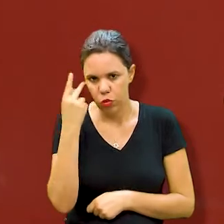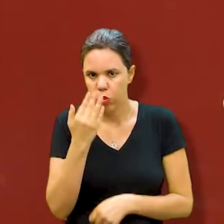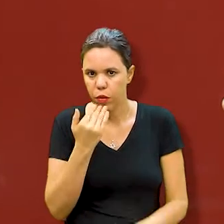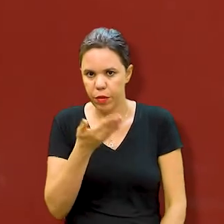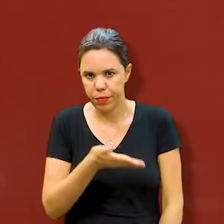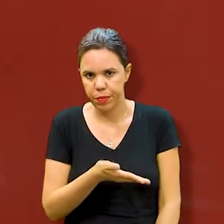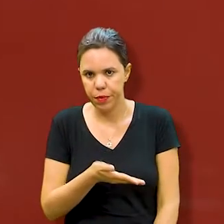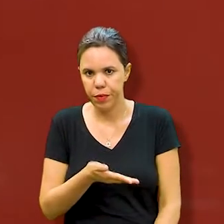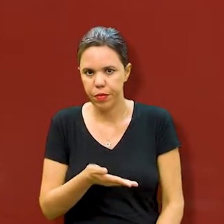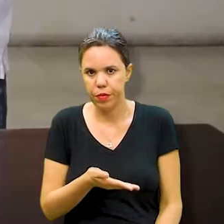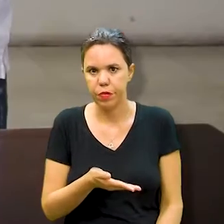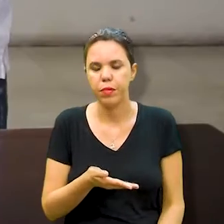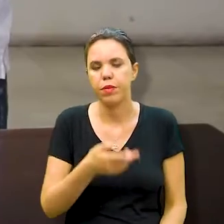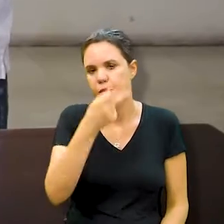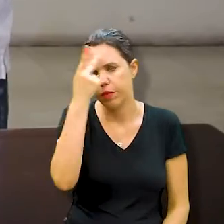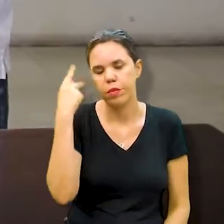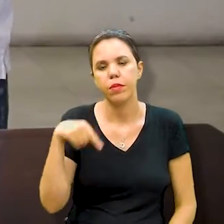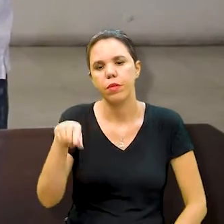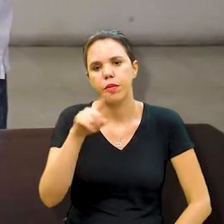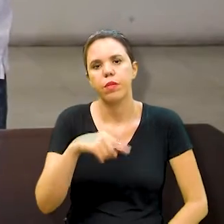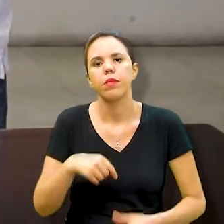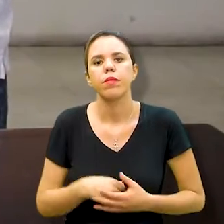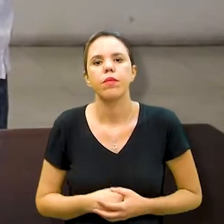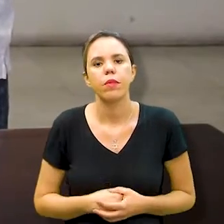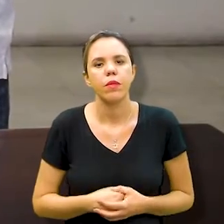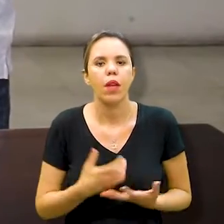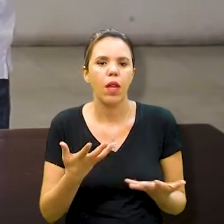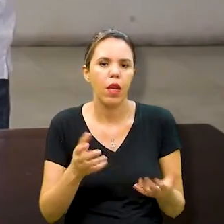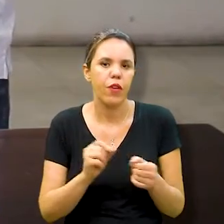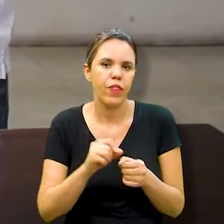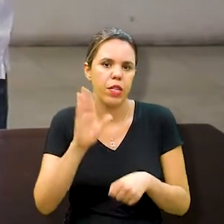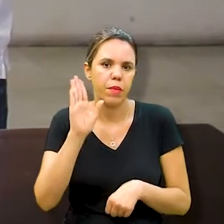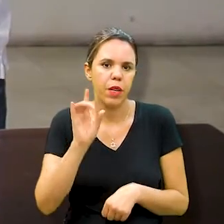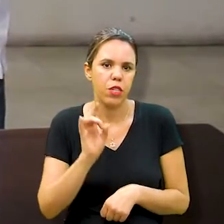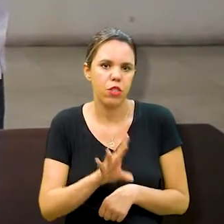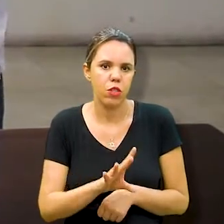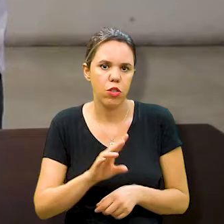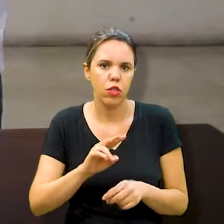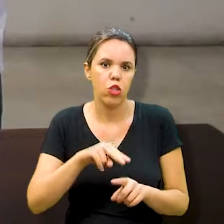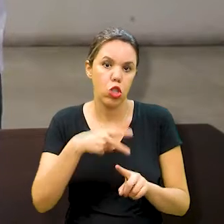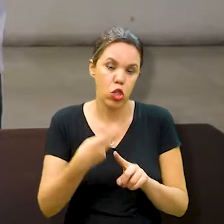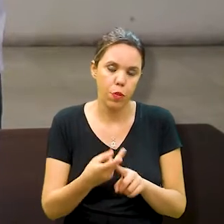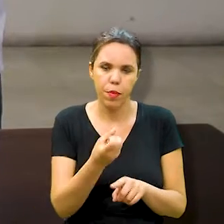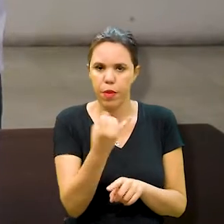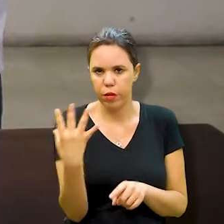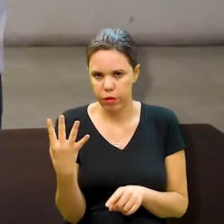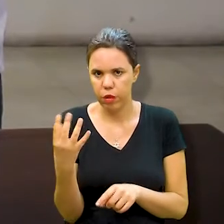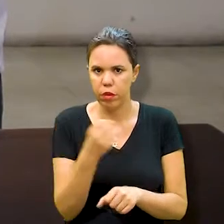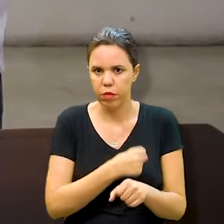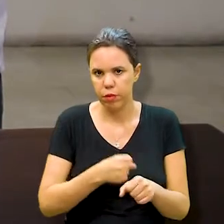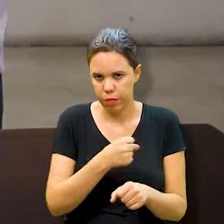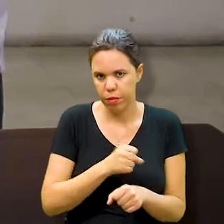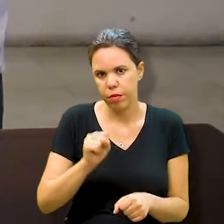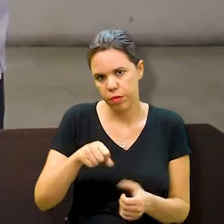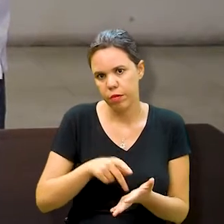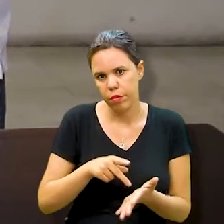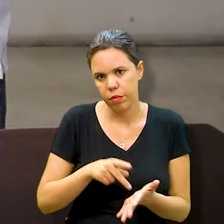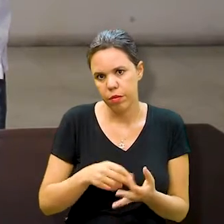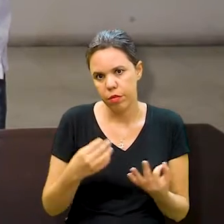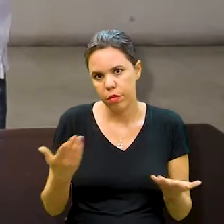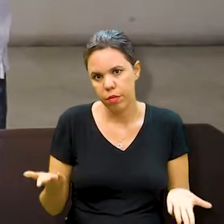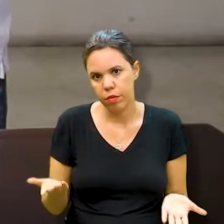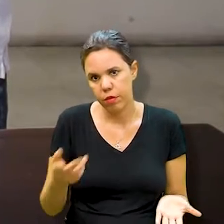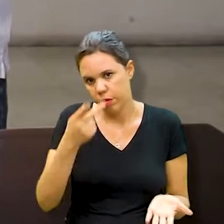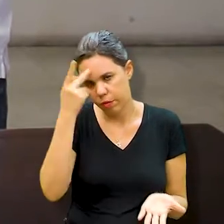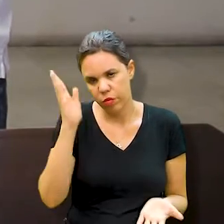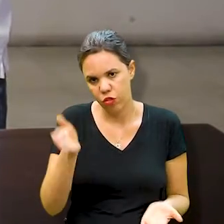para uma pessoa uma pessoa uma pessoa e aí o pessoal que a eu quero fazer mais é só dobrar a receita dobrar a receita exatamente